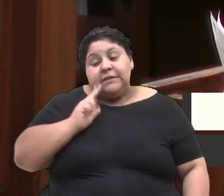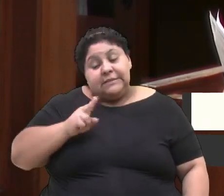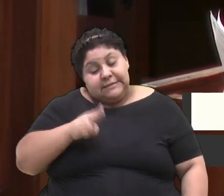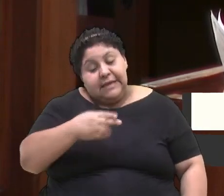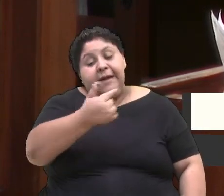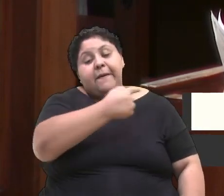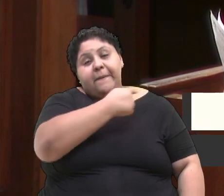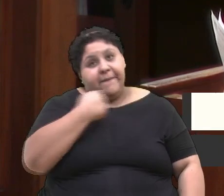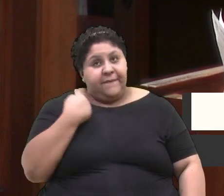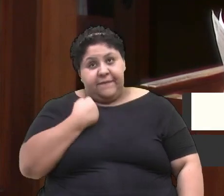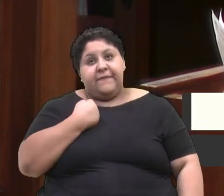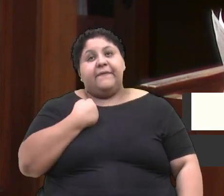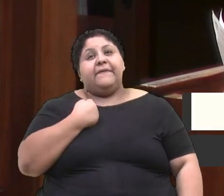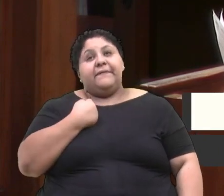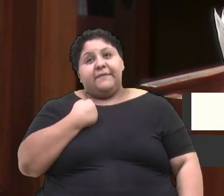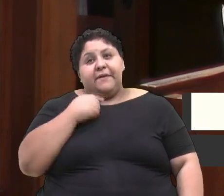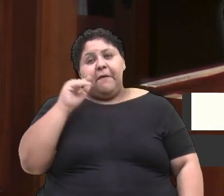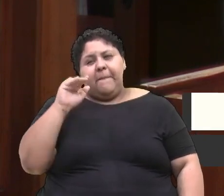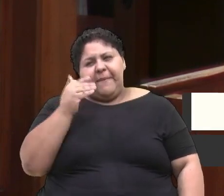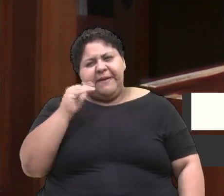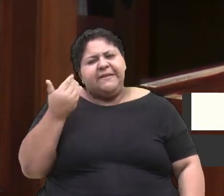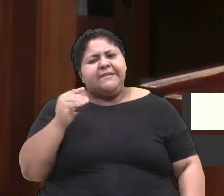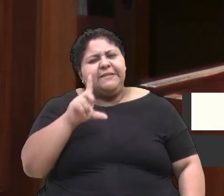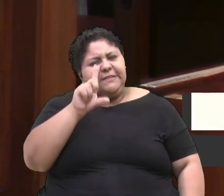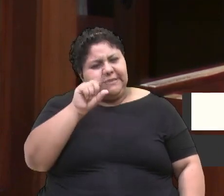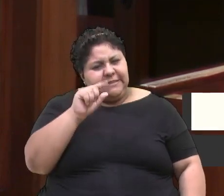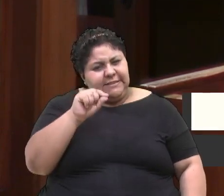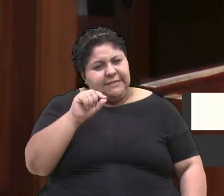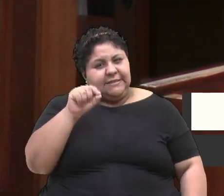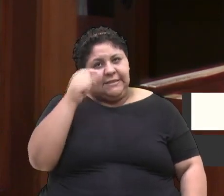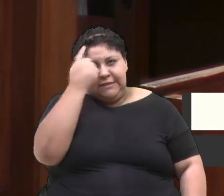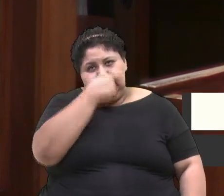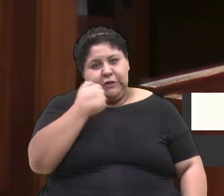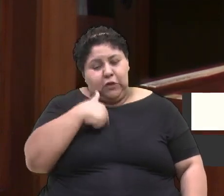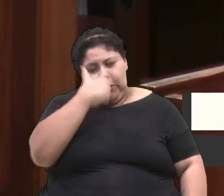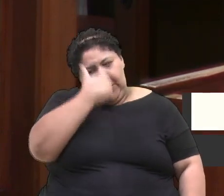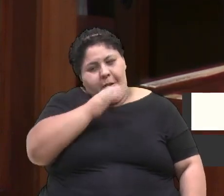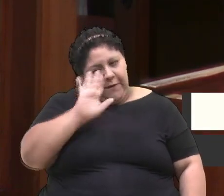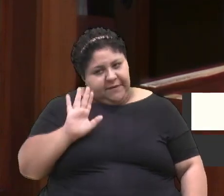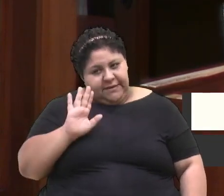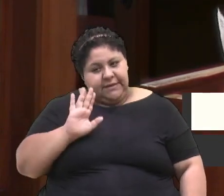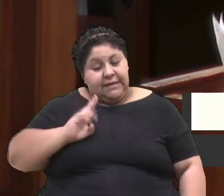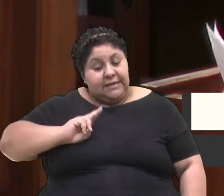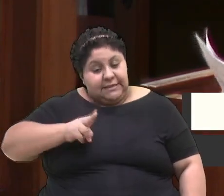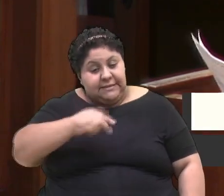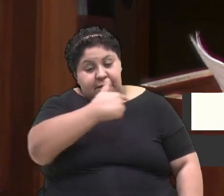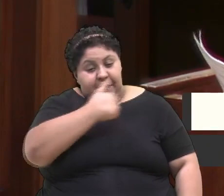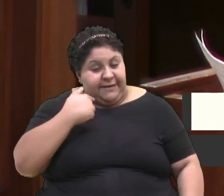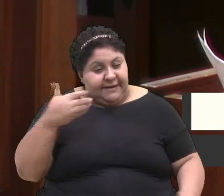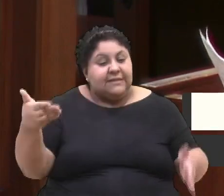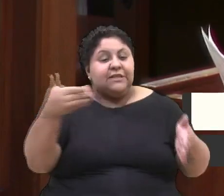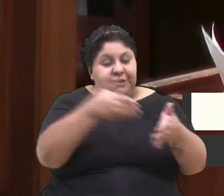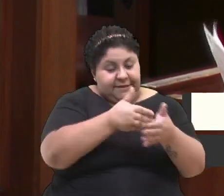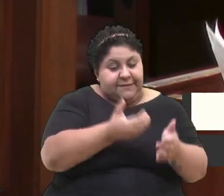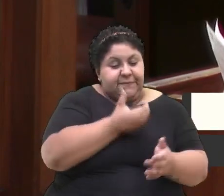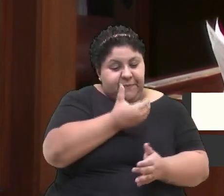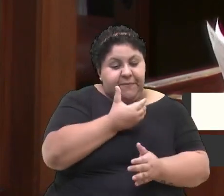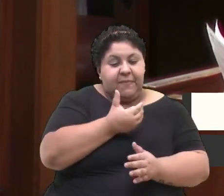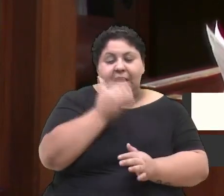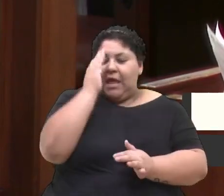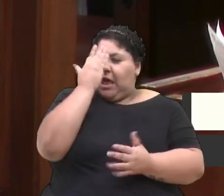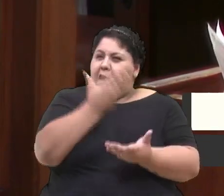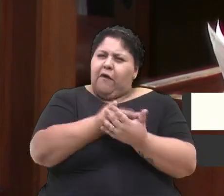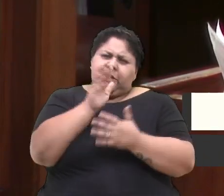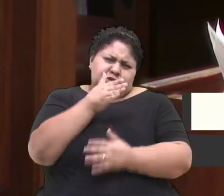creio que ali para as 10 horas vai chegar, sempre atrasa a chegada do Papai Noel. Eu creio que ali para as